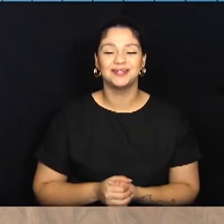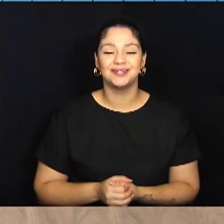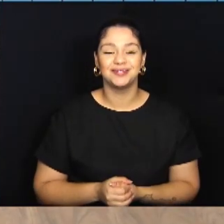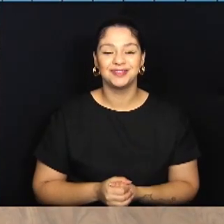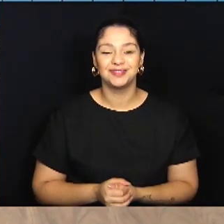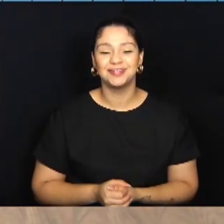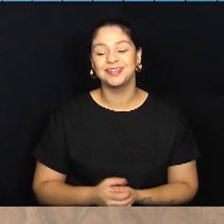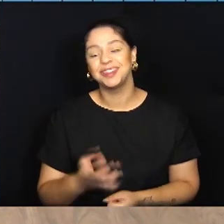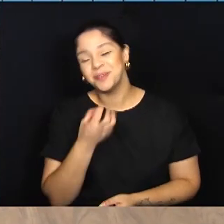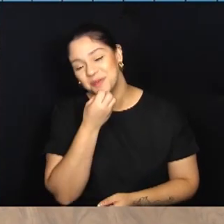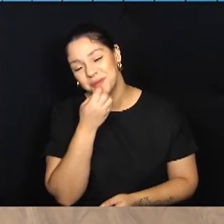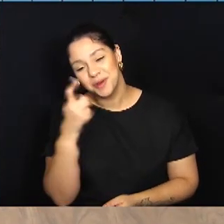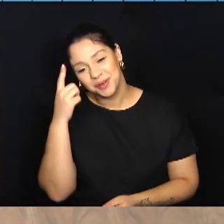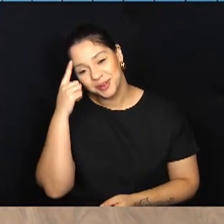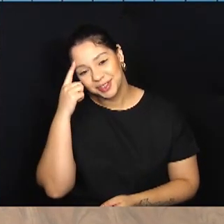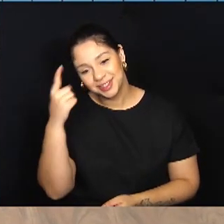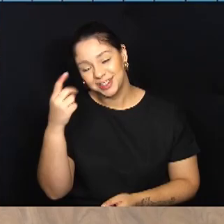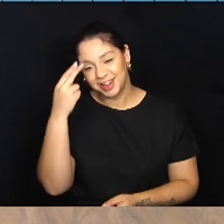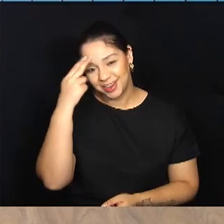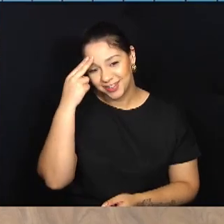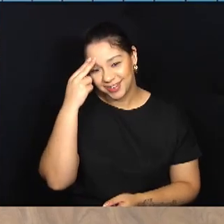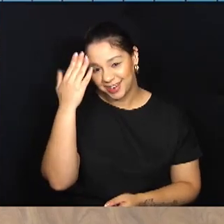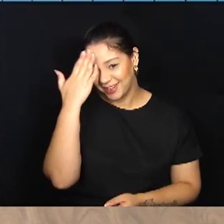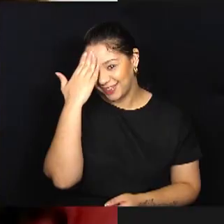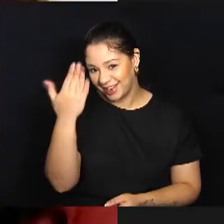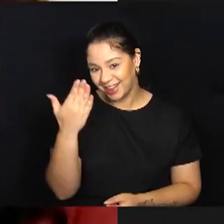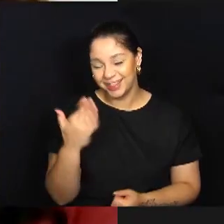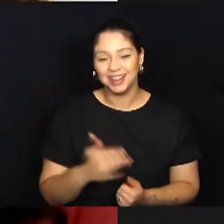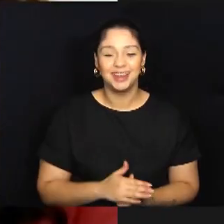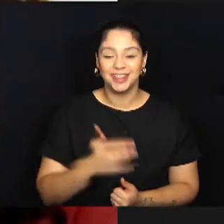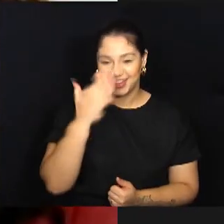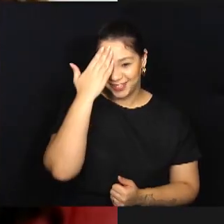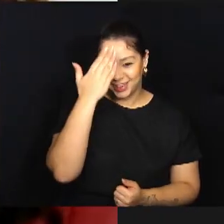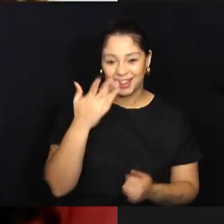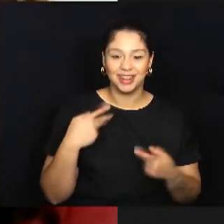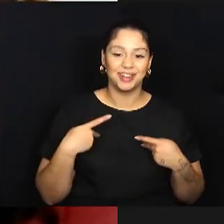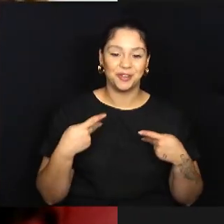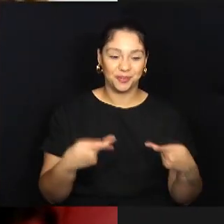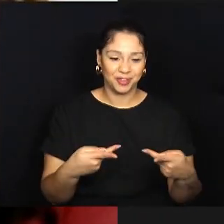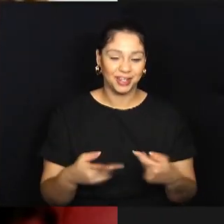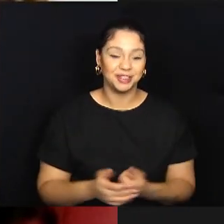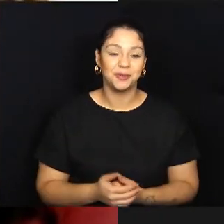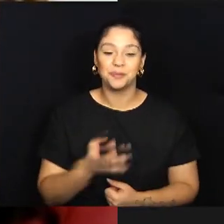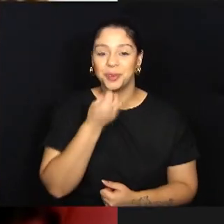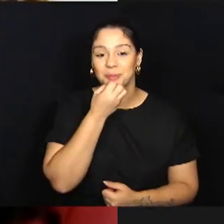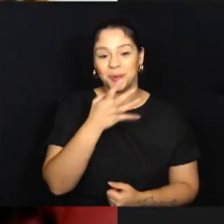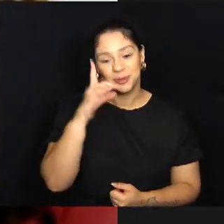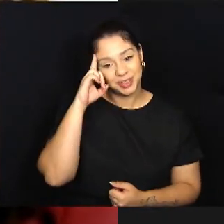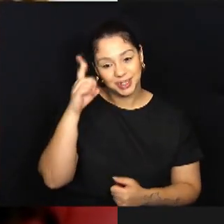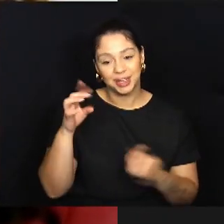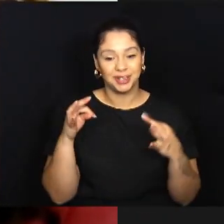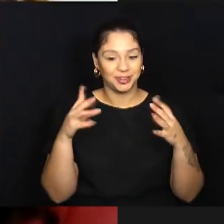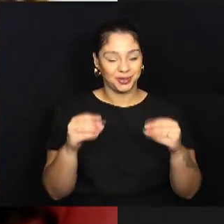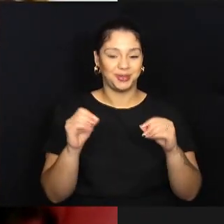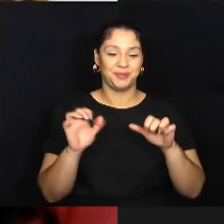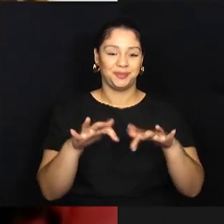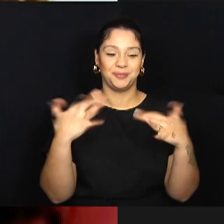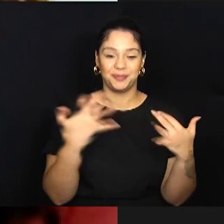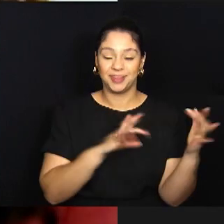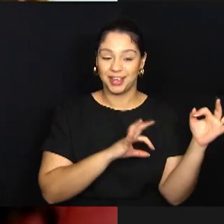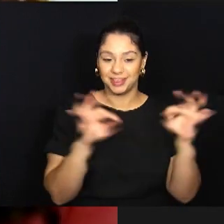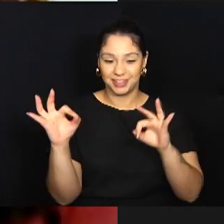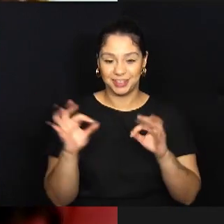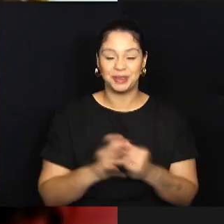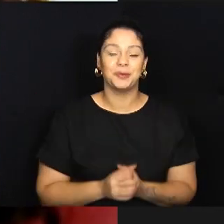Bom dia, Gabriel. Obrigado. Obrigado pelo convite. Bom dia a todos os telespectadores da TV